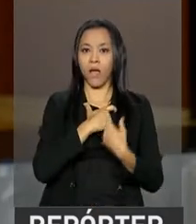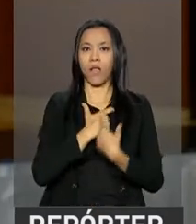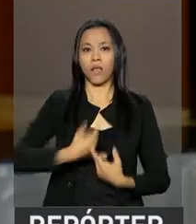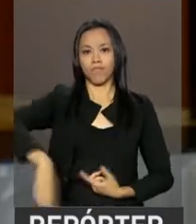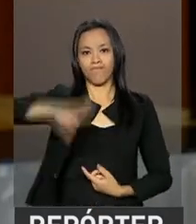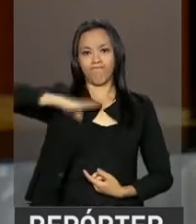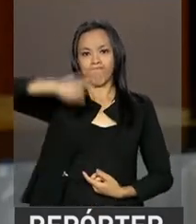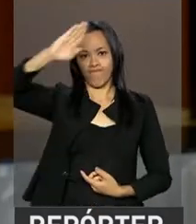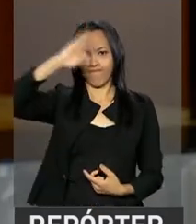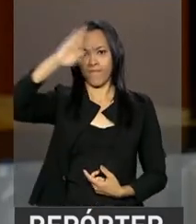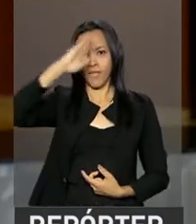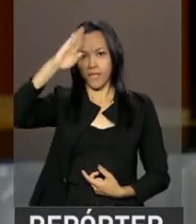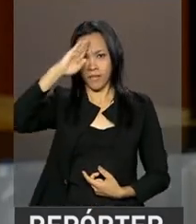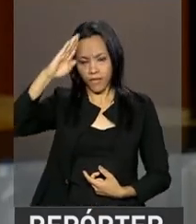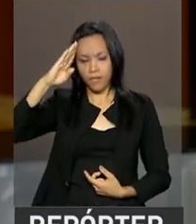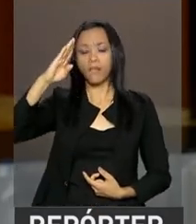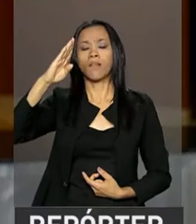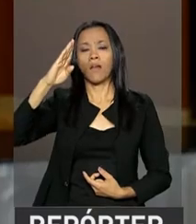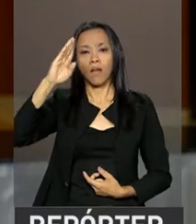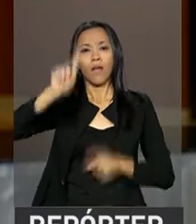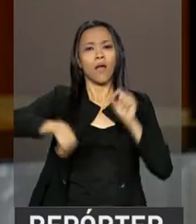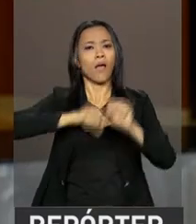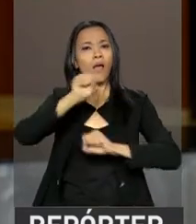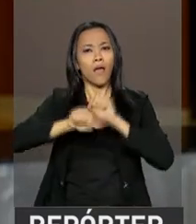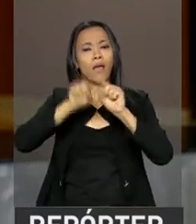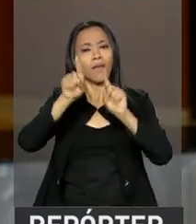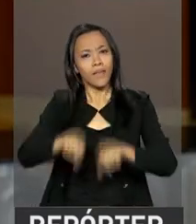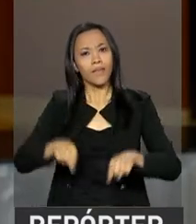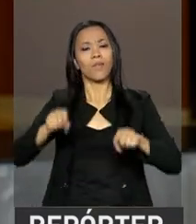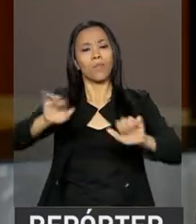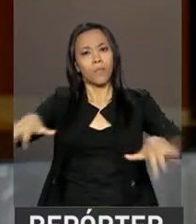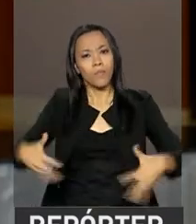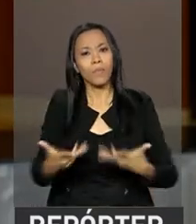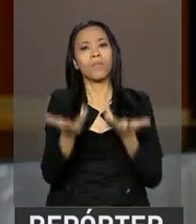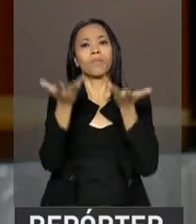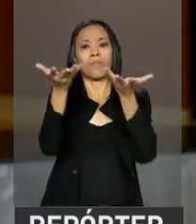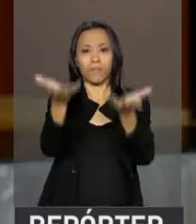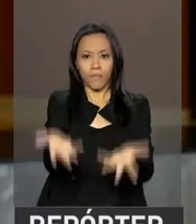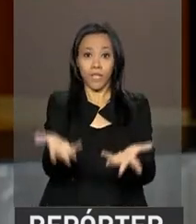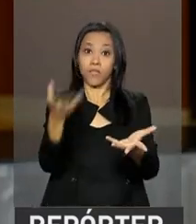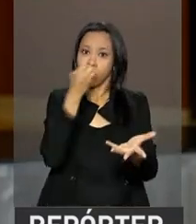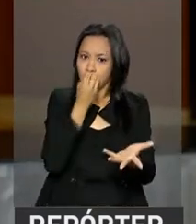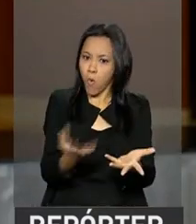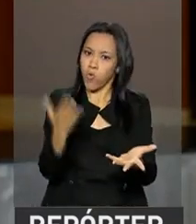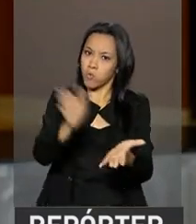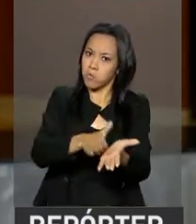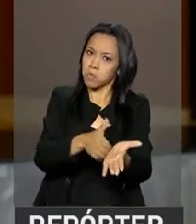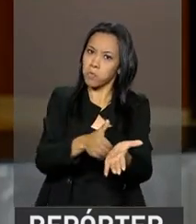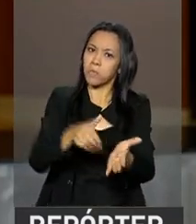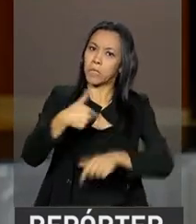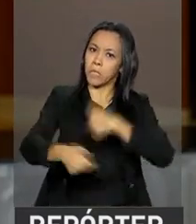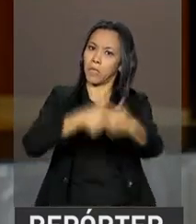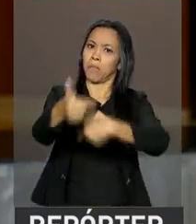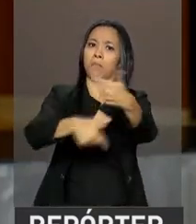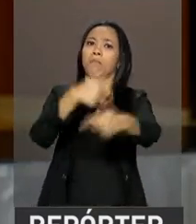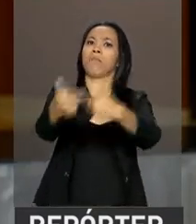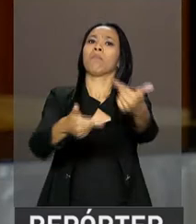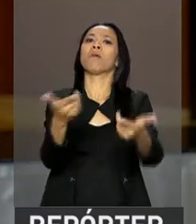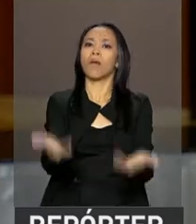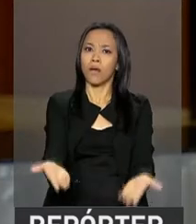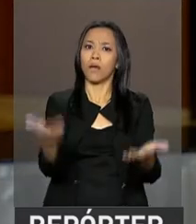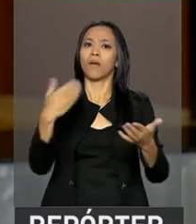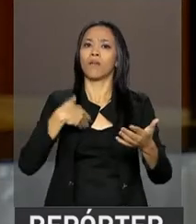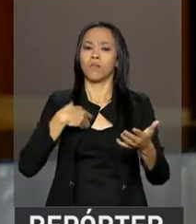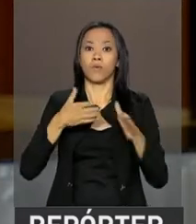platina com o passador de platina uma condecoração prestada a militares pelos bons serviços prestados à as